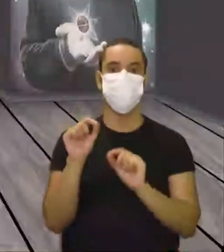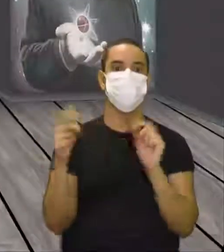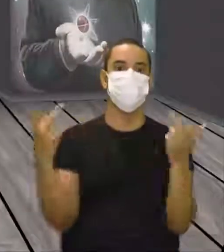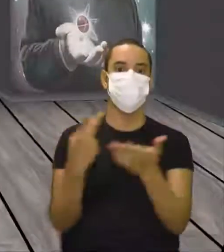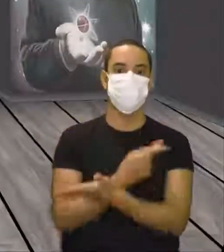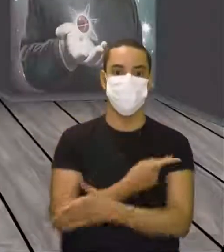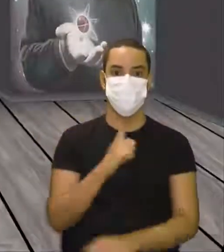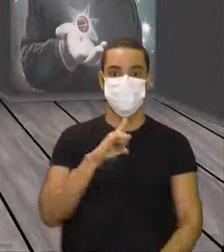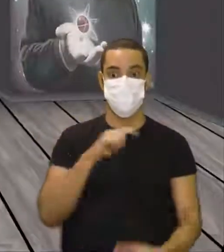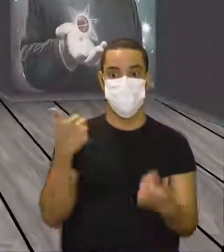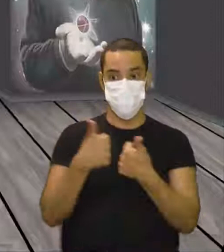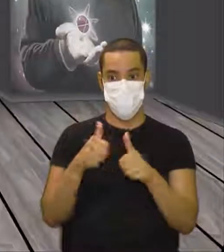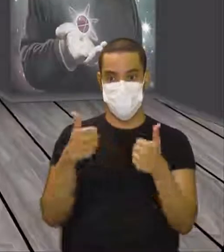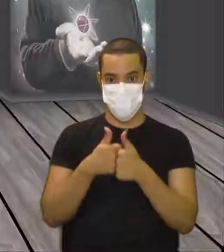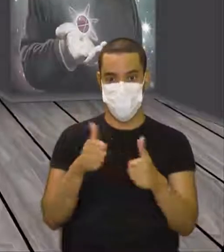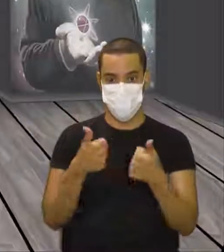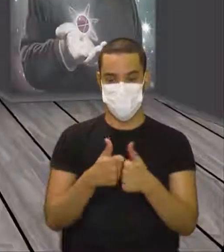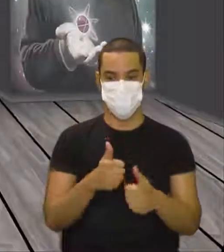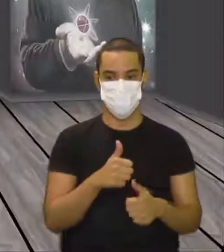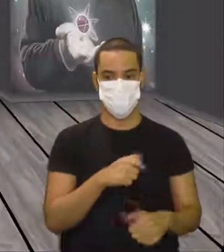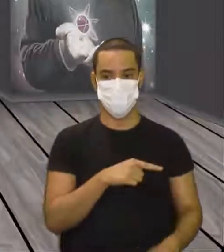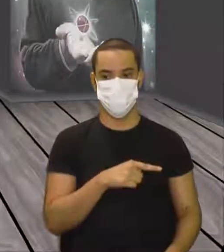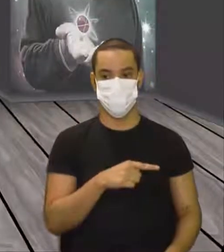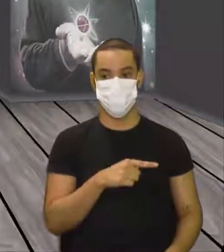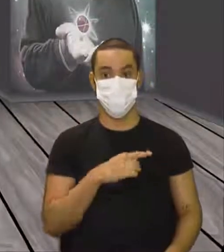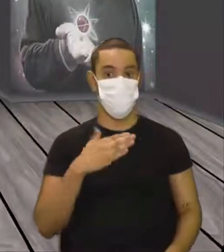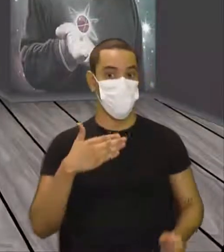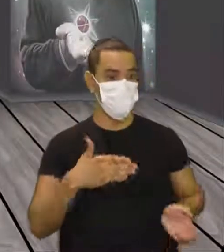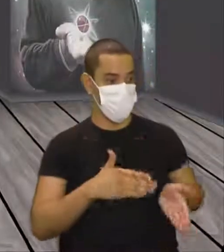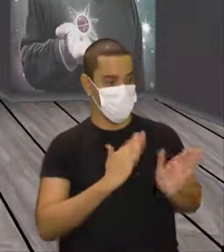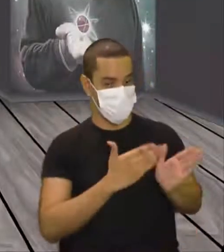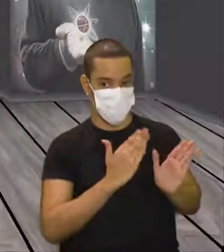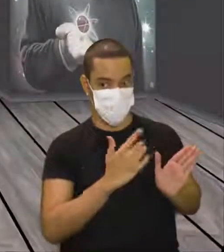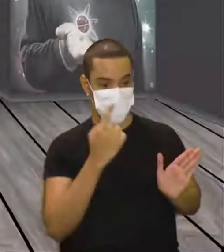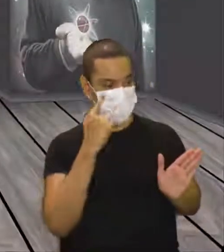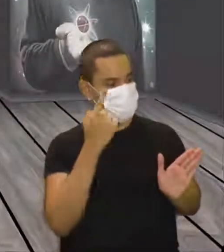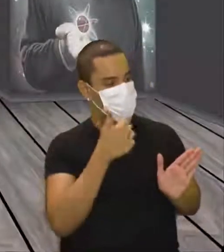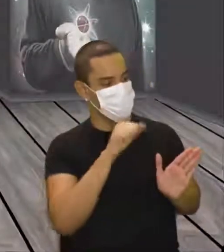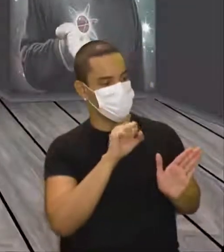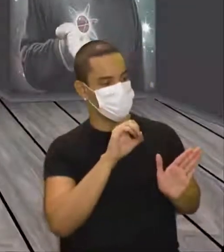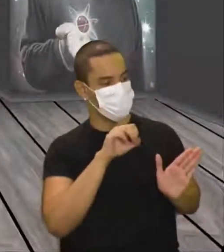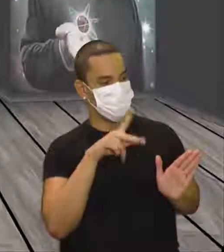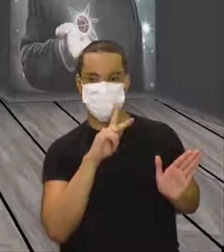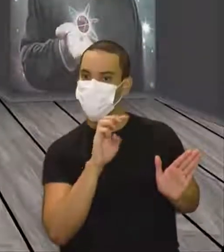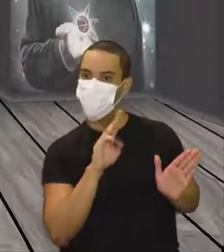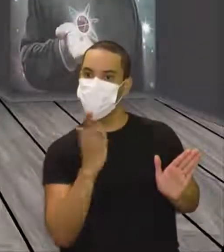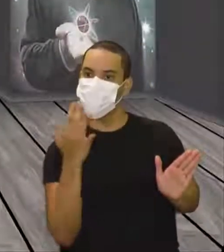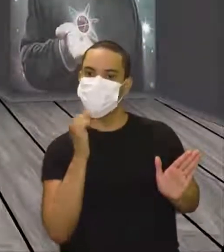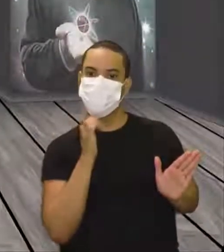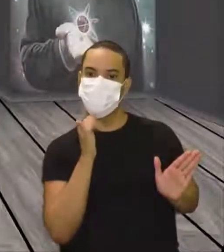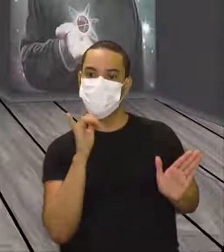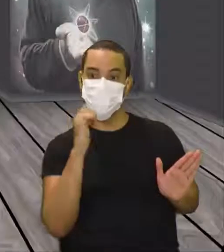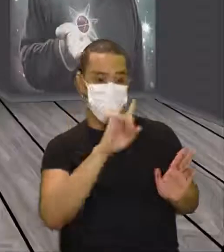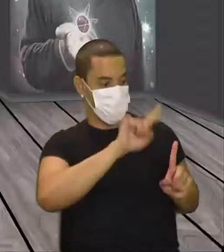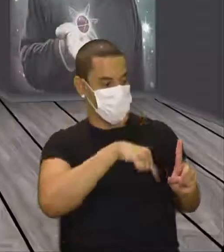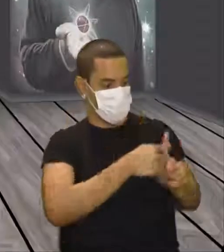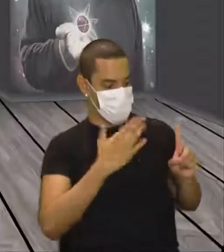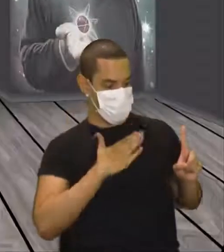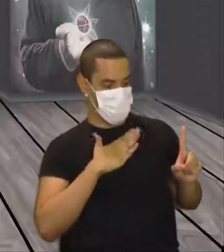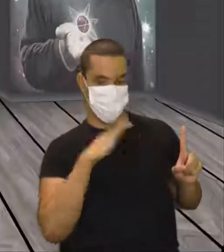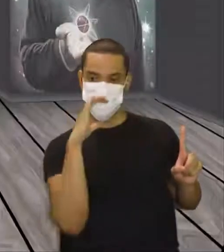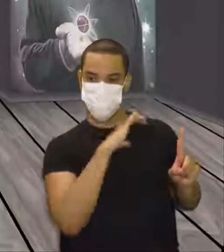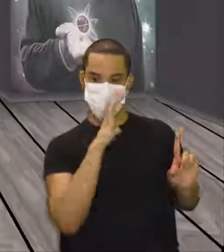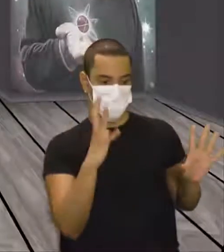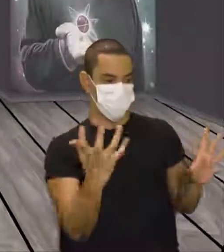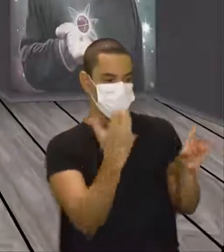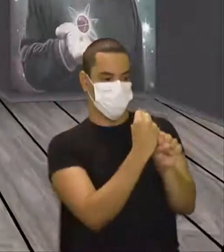nessa direção e eu ando nessa direção, você vai pegar a velocidade do ônibus, 80 km por hora, vamos dizer, e você pega mais a sua velocidade e soma